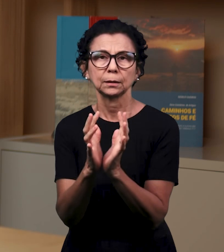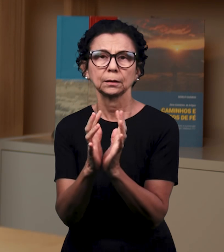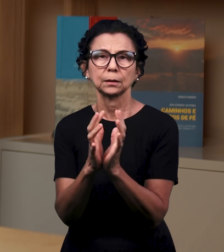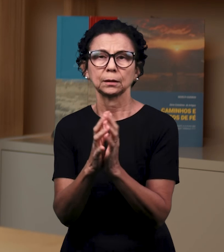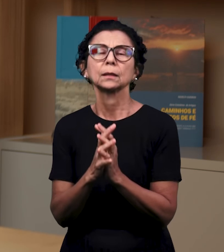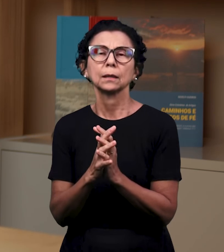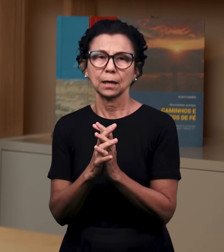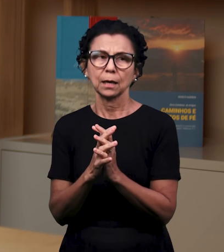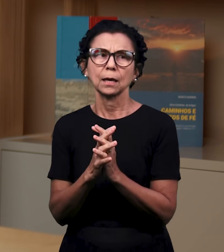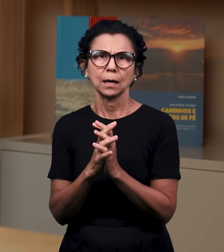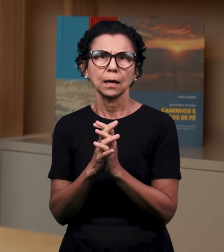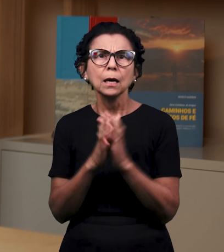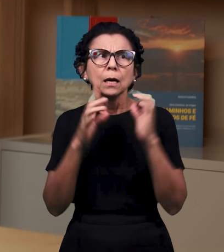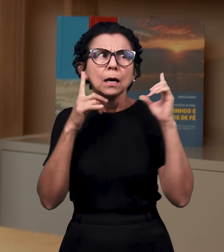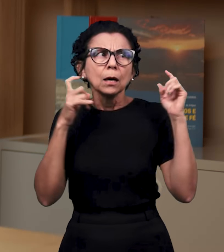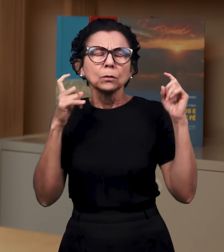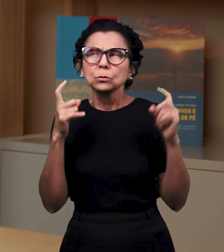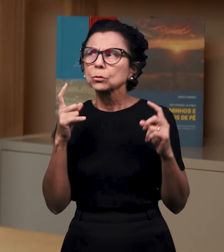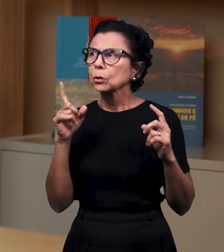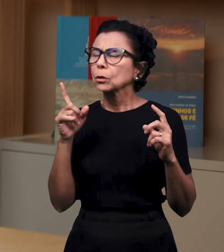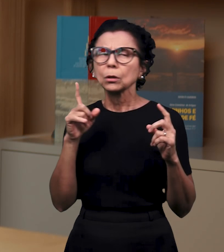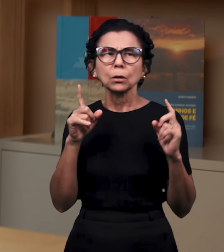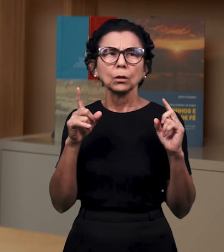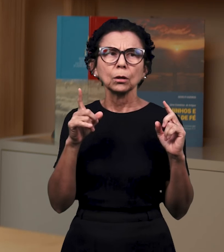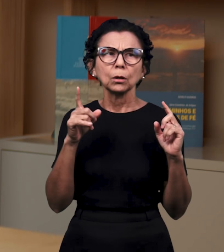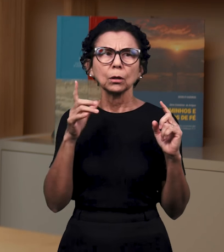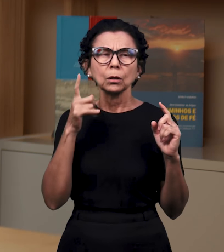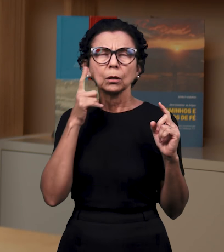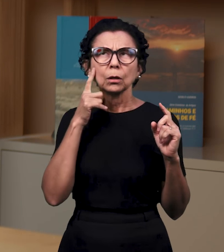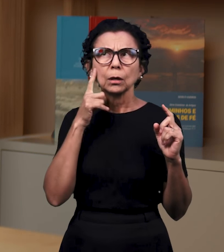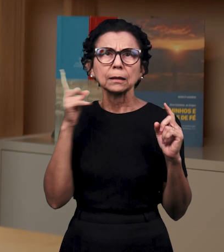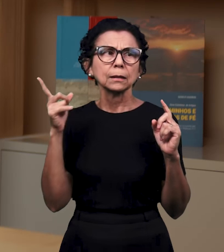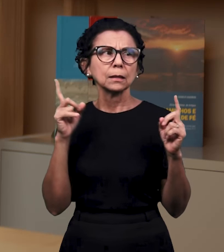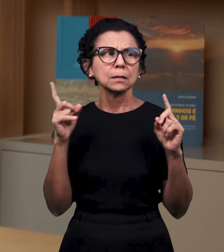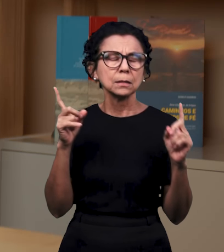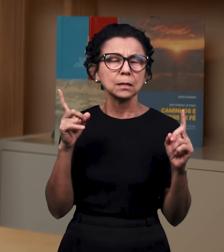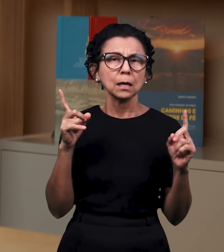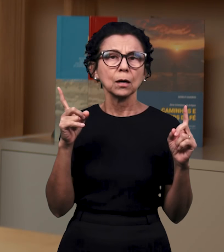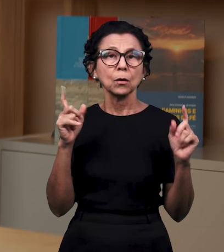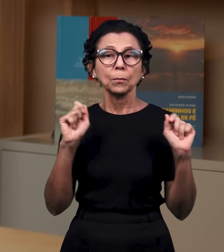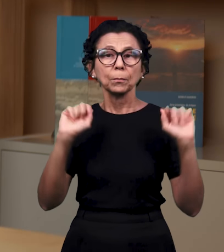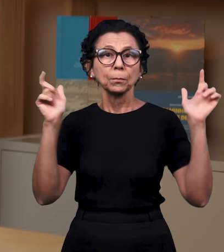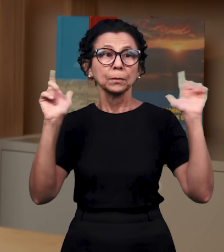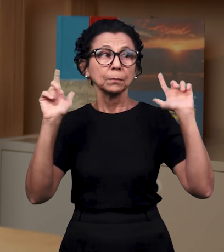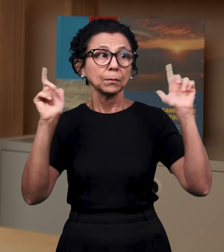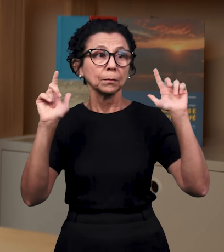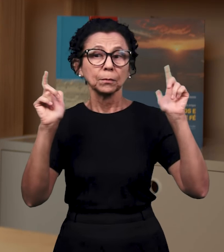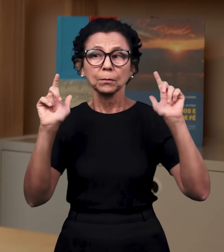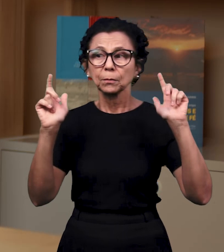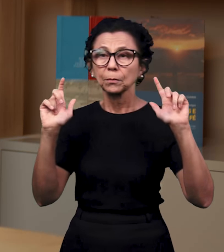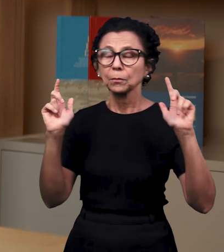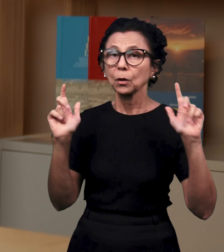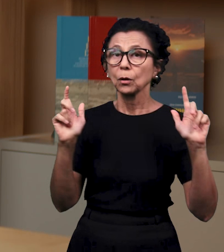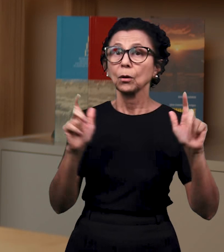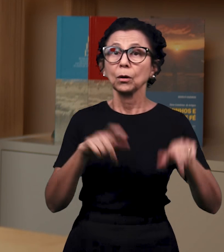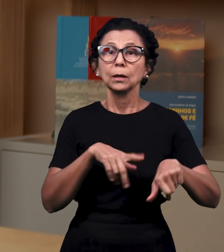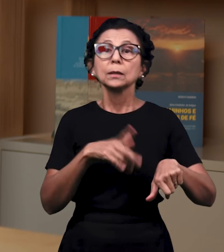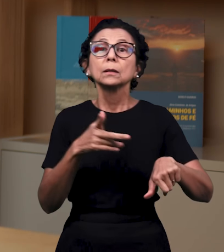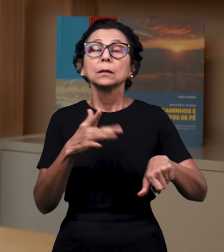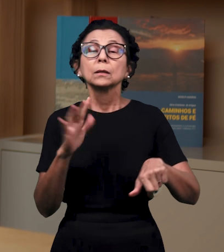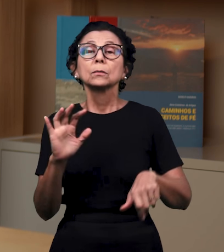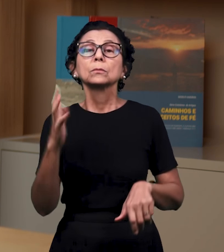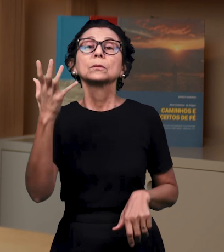tocava tinindo, né? Tocava ali em um som que era para despertar mesmo para o momento